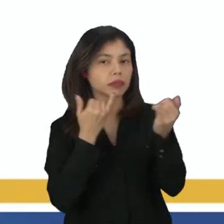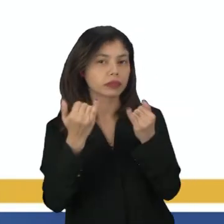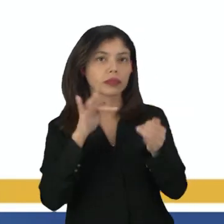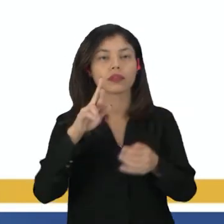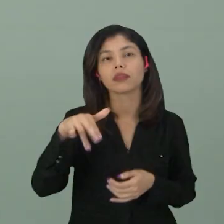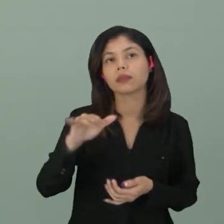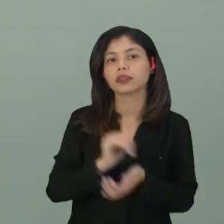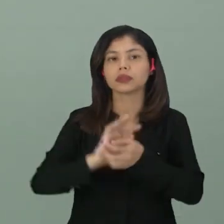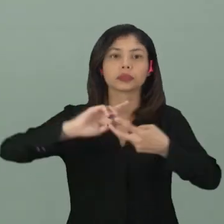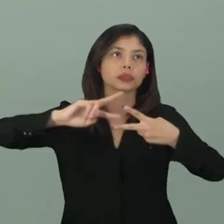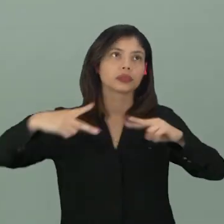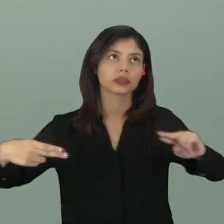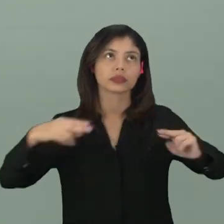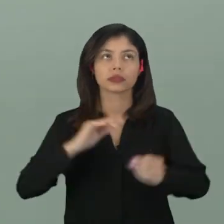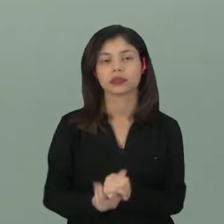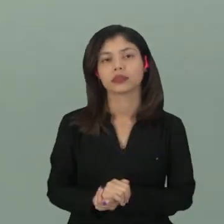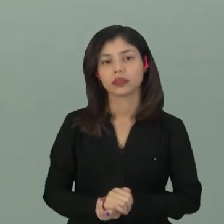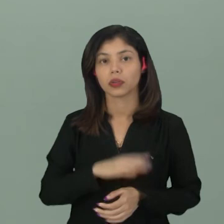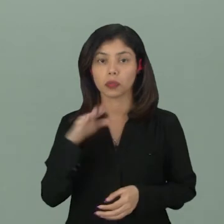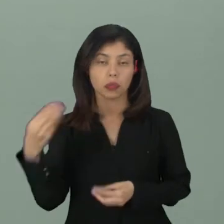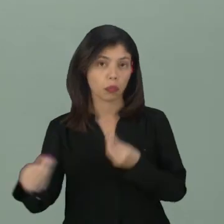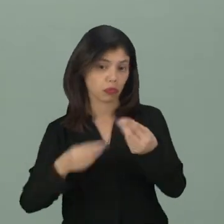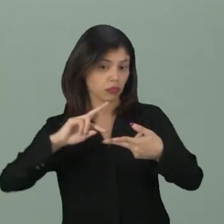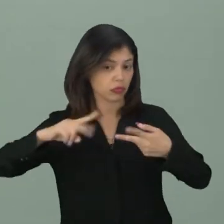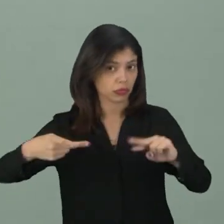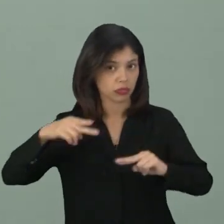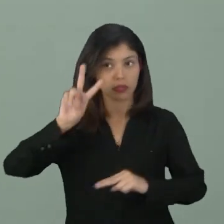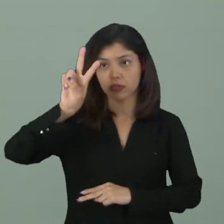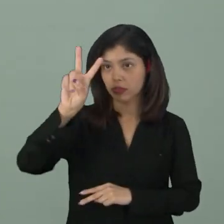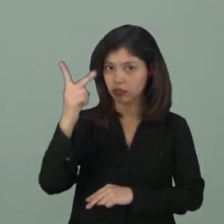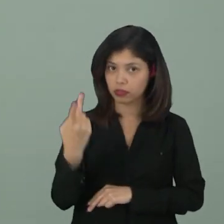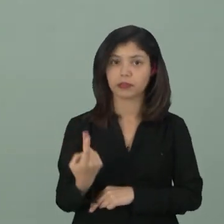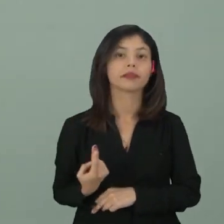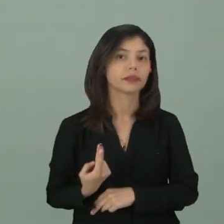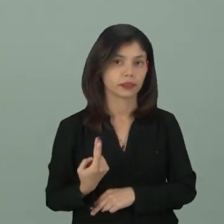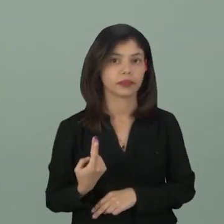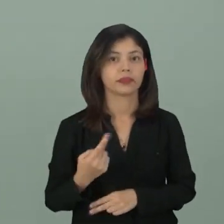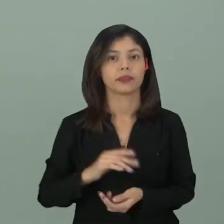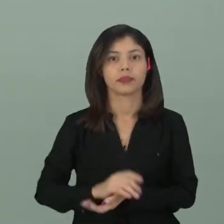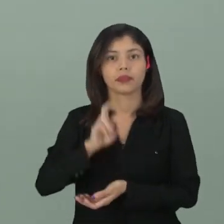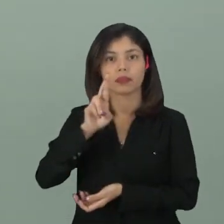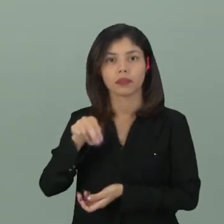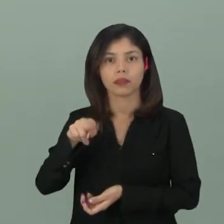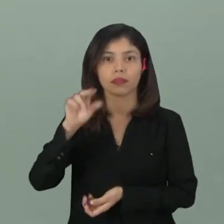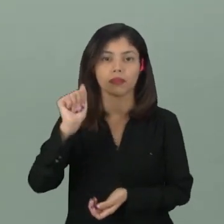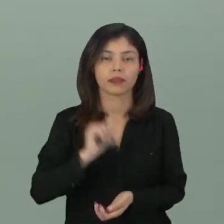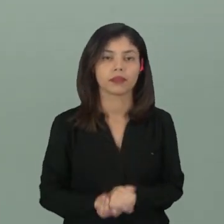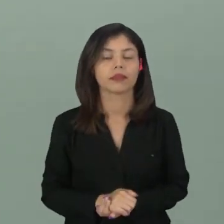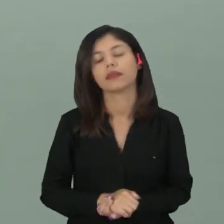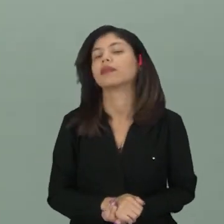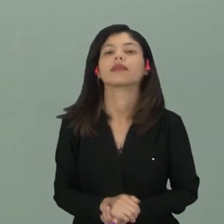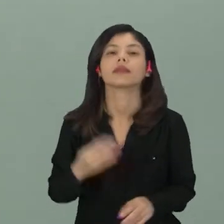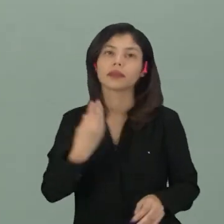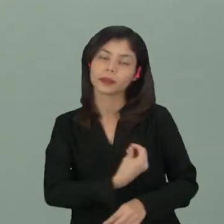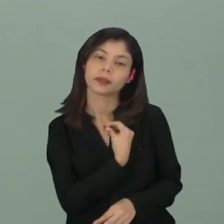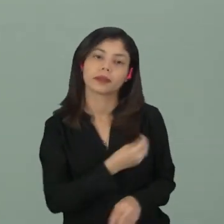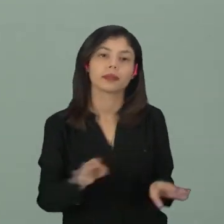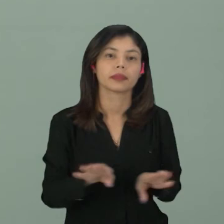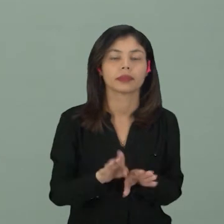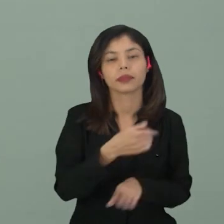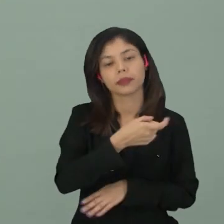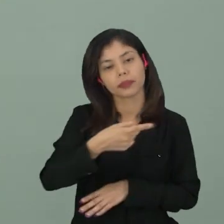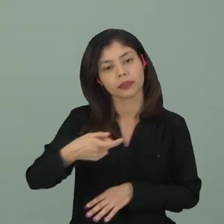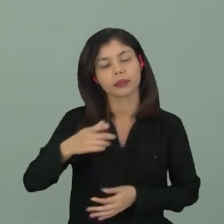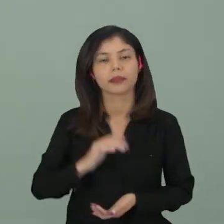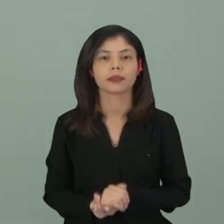do material genético, tá? Tanto do DNA quanto do RNA. Por isso que está presente também em bactérias. Então,